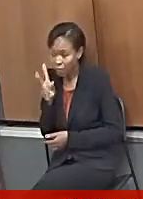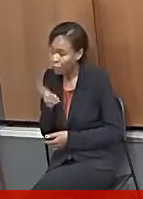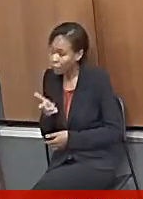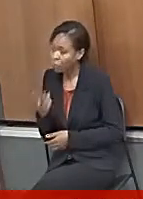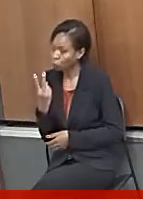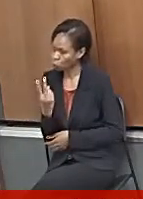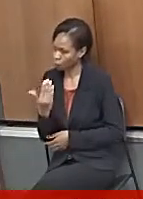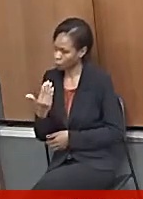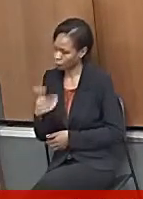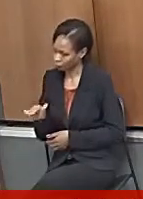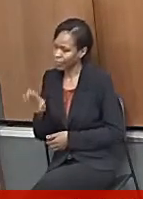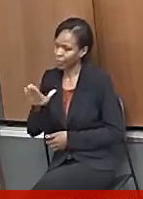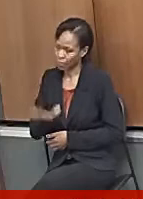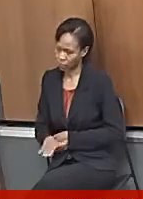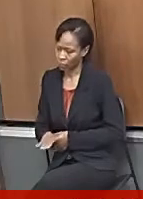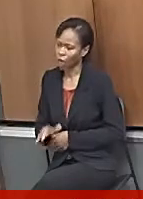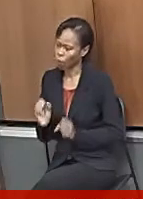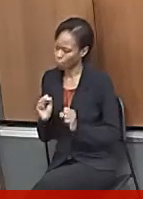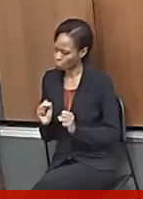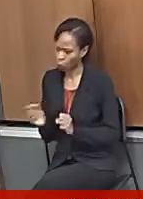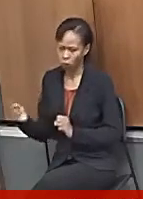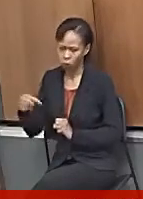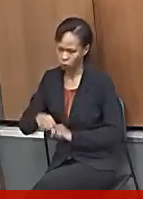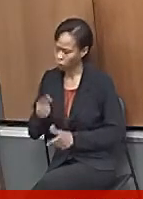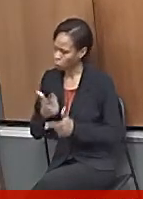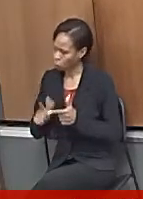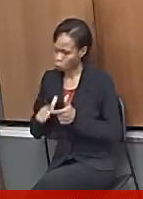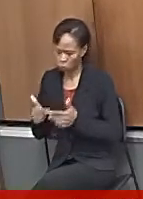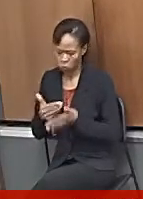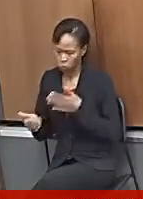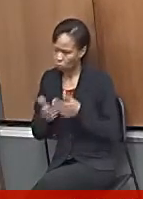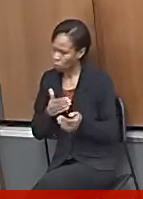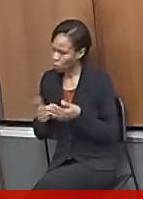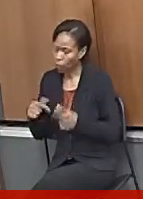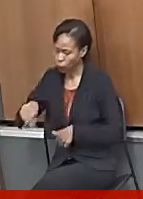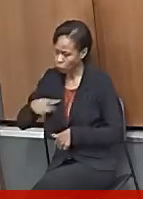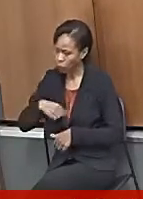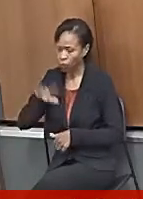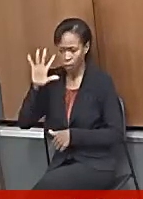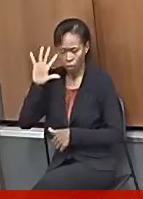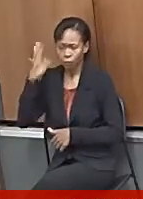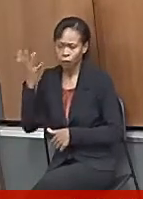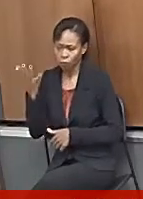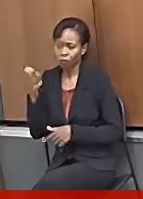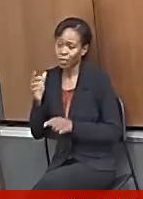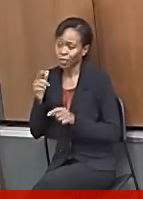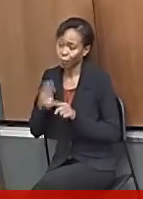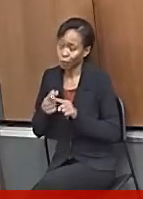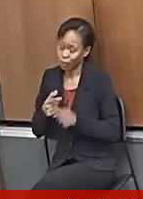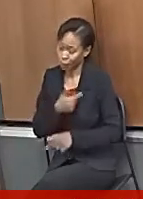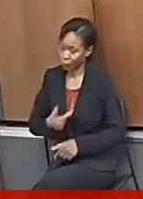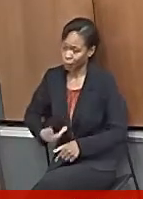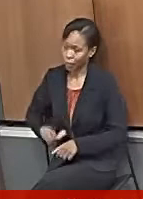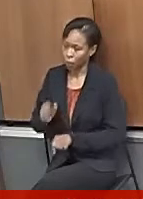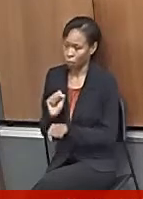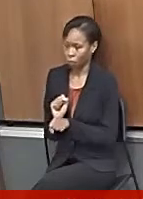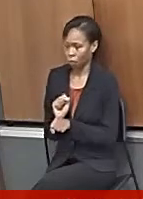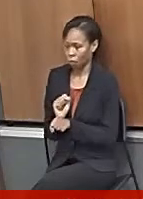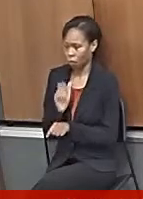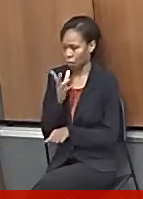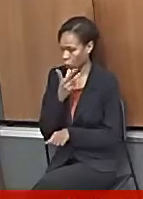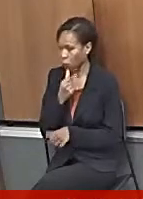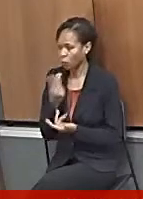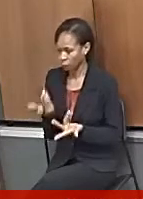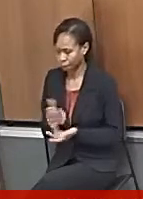6 recorrer para qualquer problema que está acontecendo em relação a não manifestação do estado no período que vocês precisam